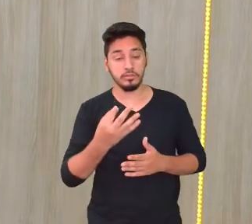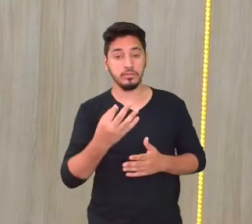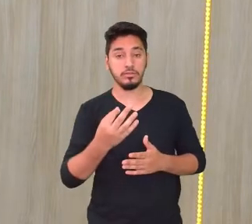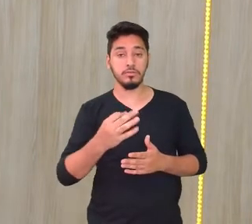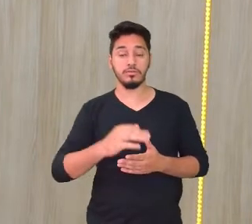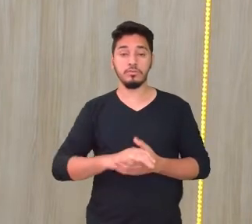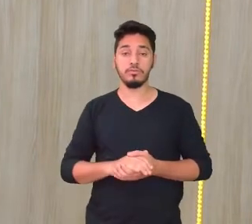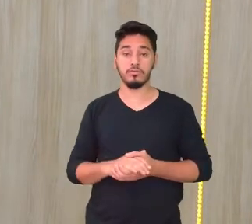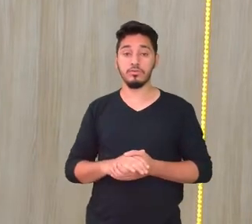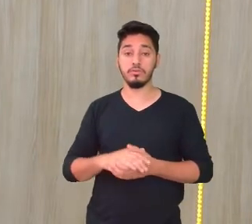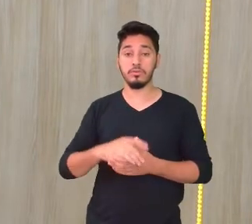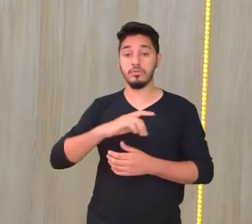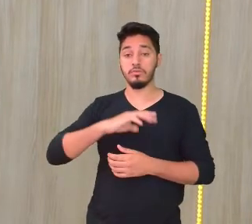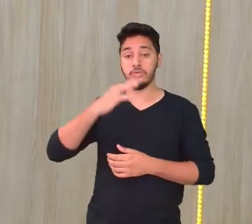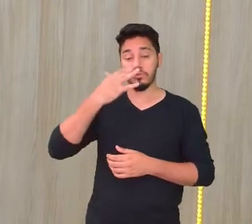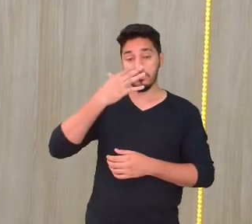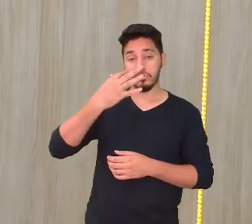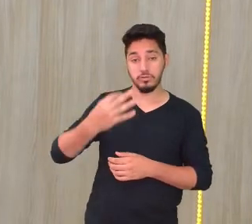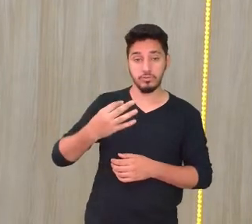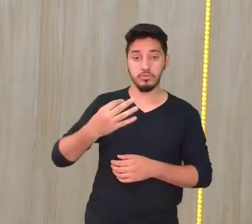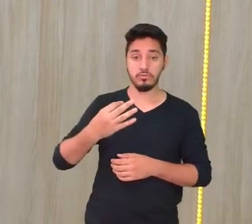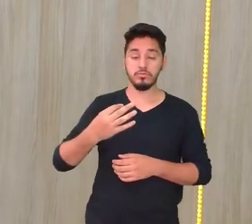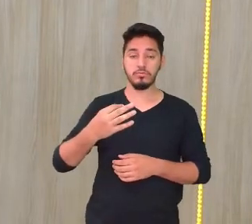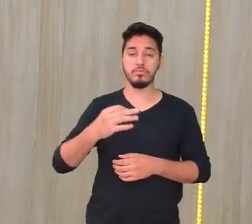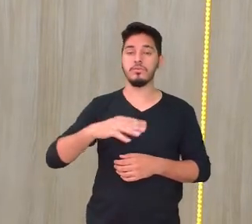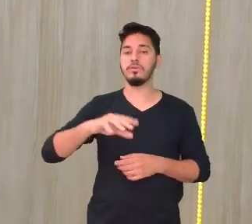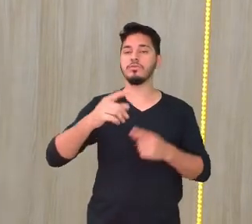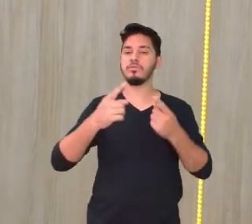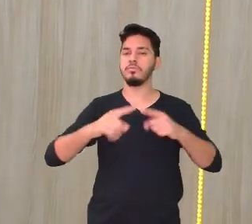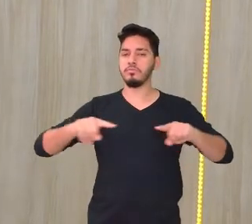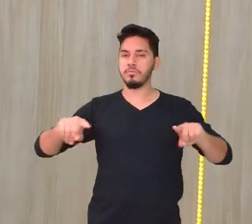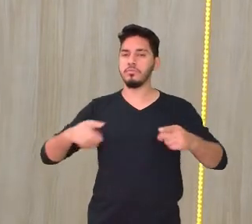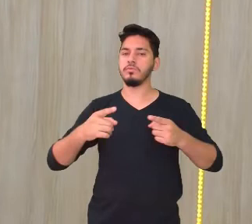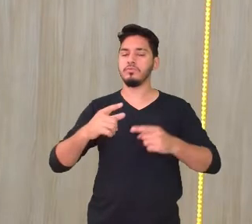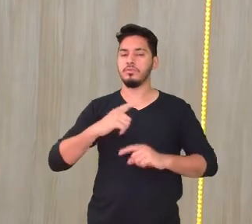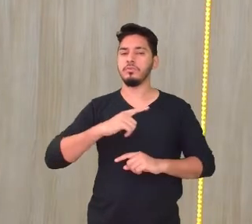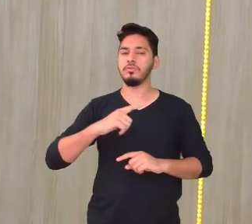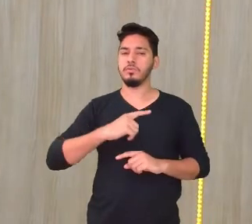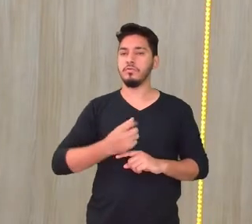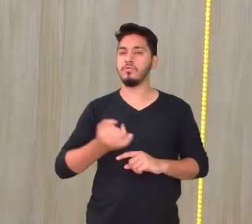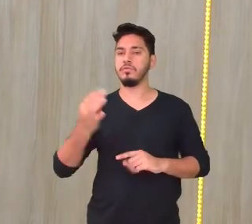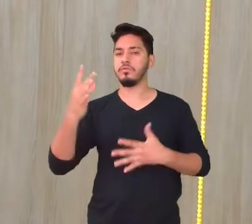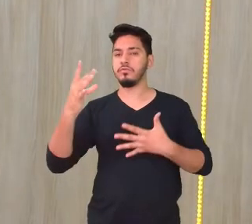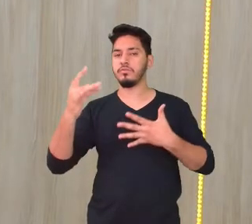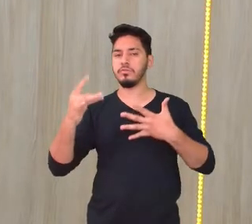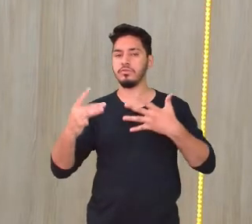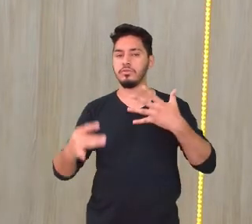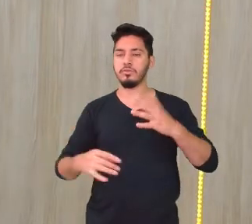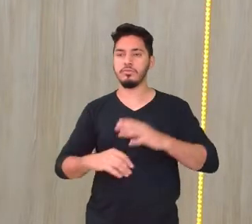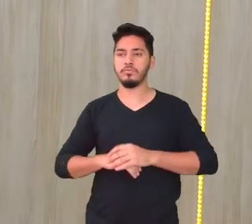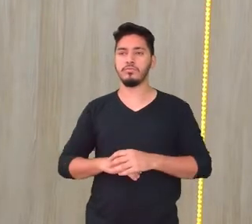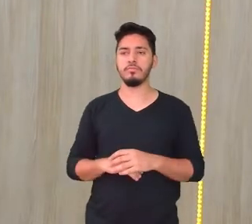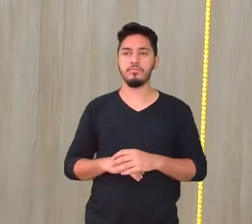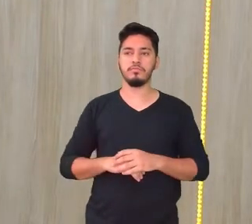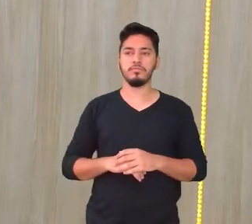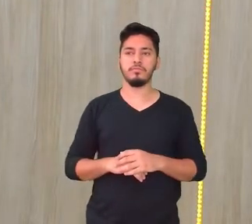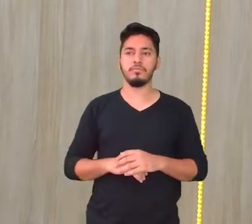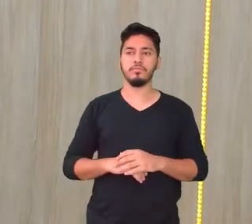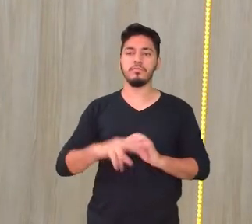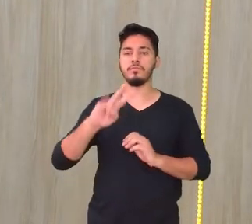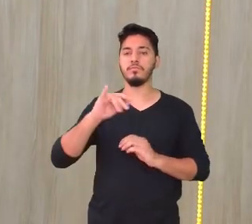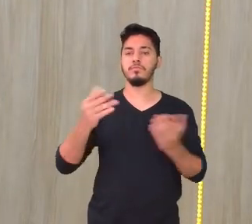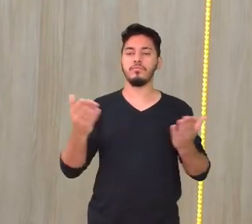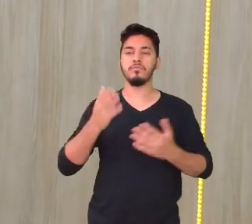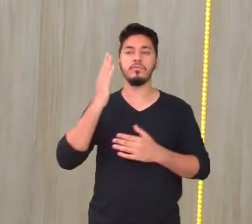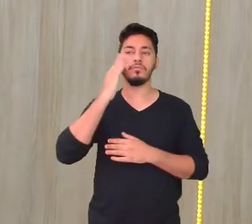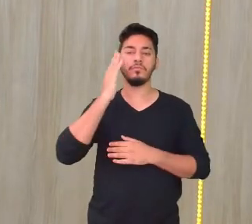outra coisa. Tá atento, né, para essas bandas, porque elas trazem muitos detalhes, né? Então veja, a gente vai tentar entender